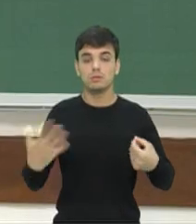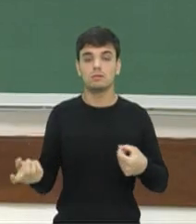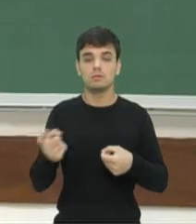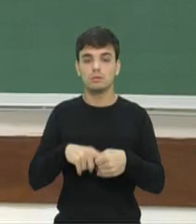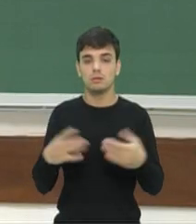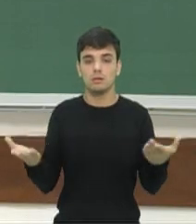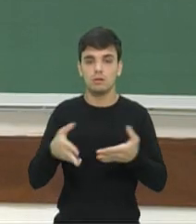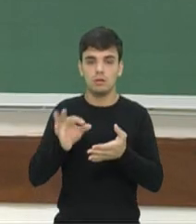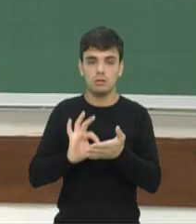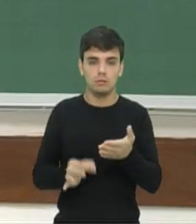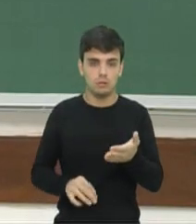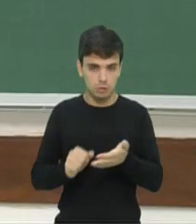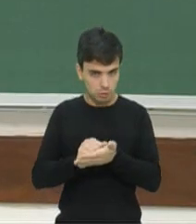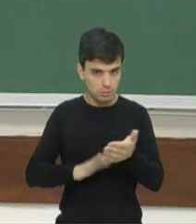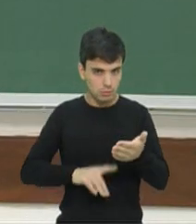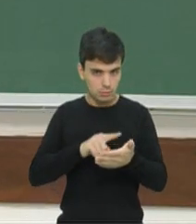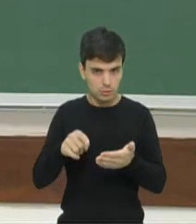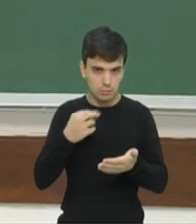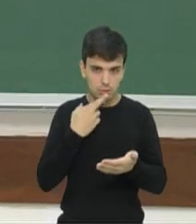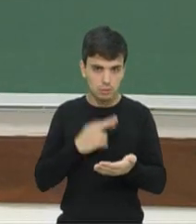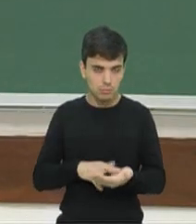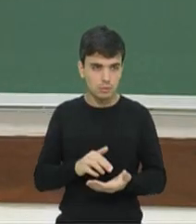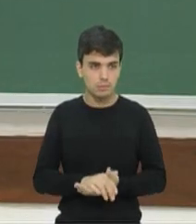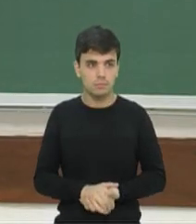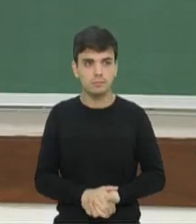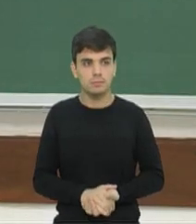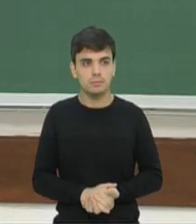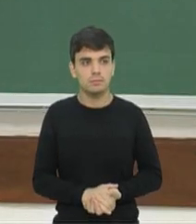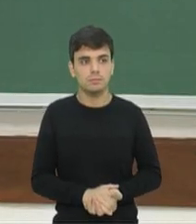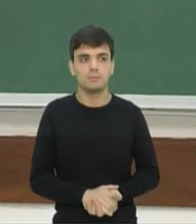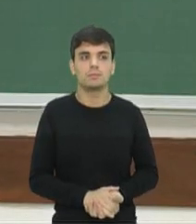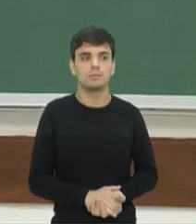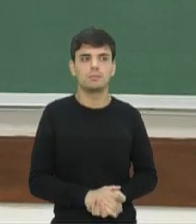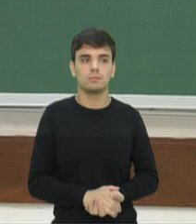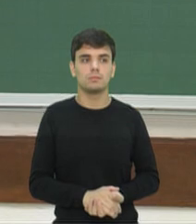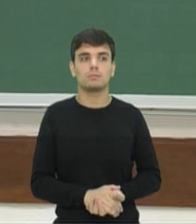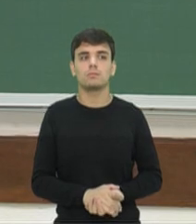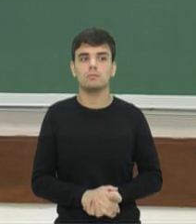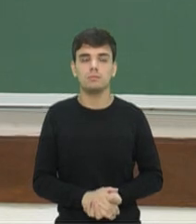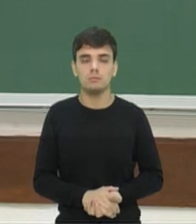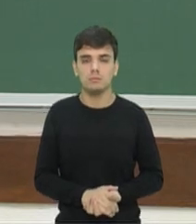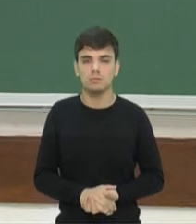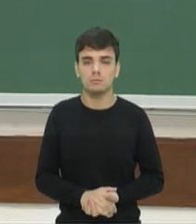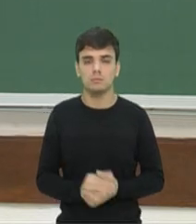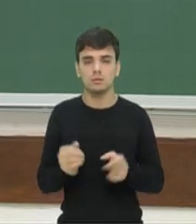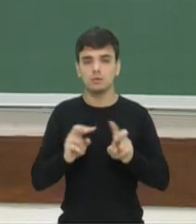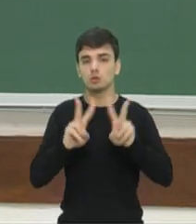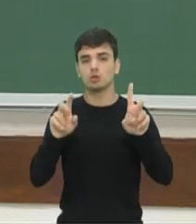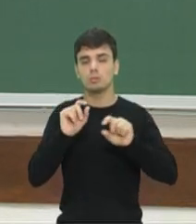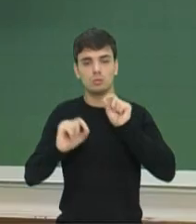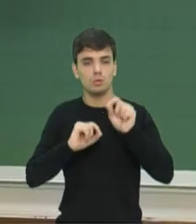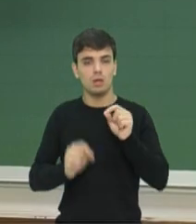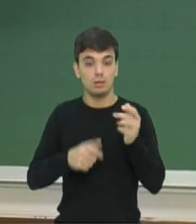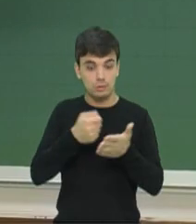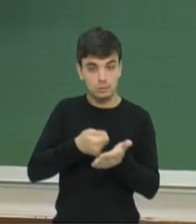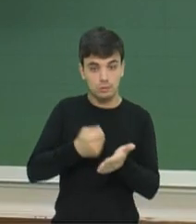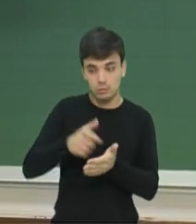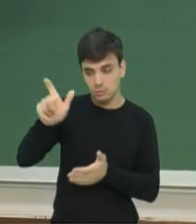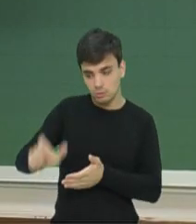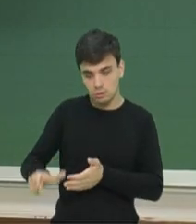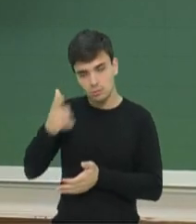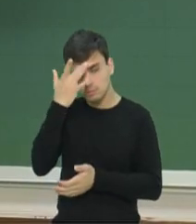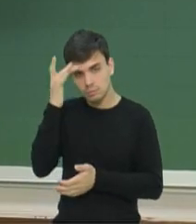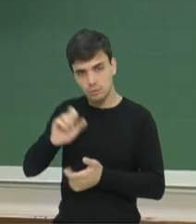Voltando então, galera, com a correção do exercício que tinha ficado aqui para vocês, que era a parte, o que é exigido do praticante, né, dentro do